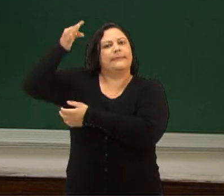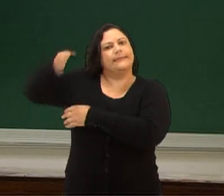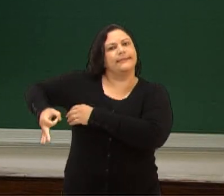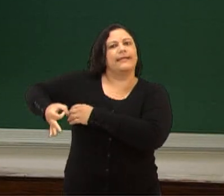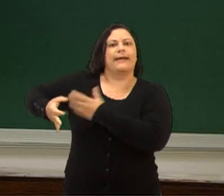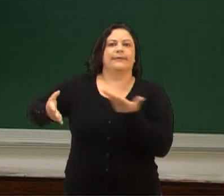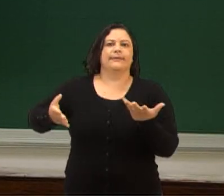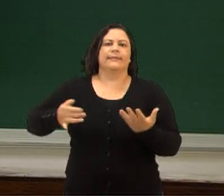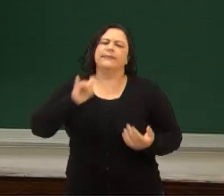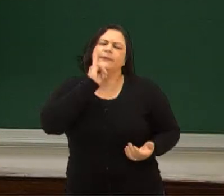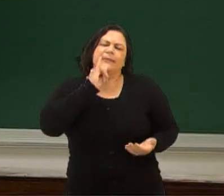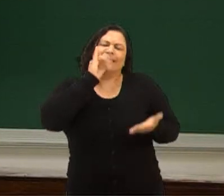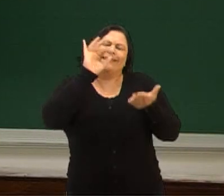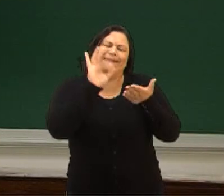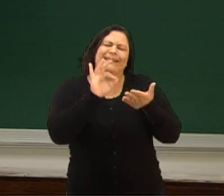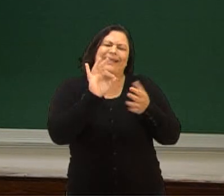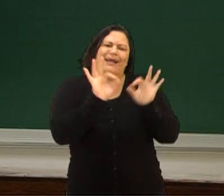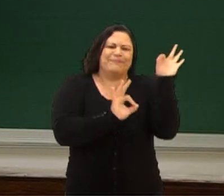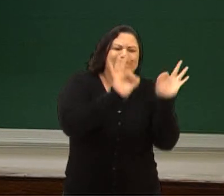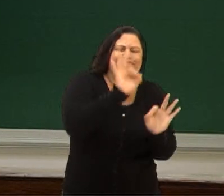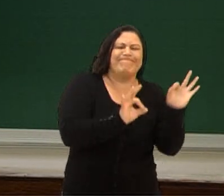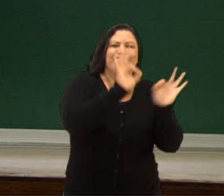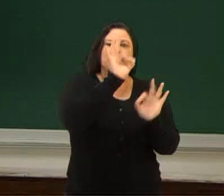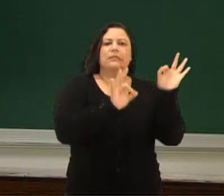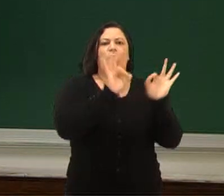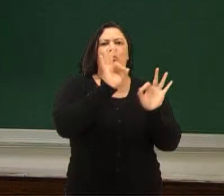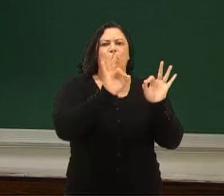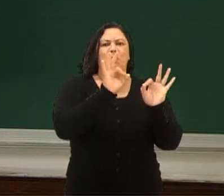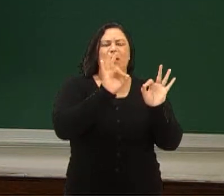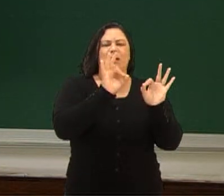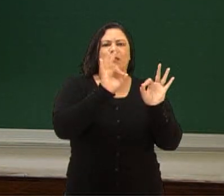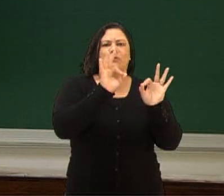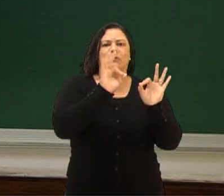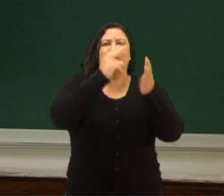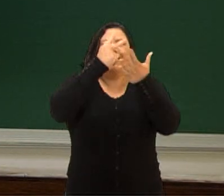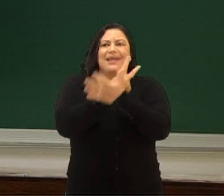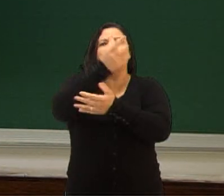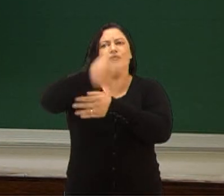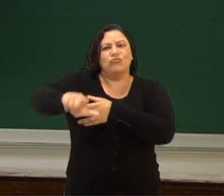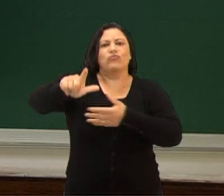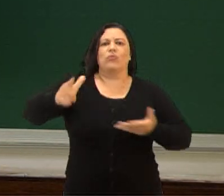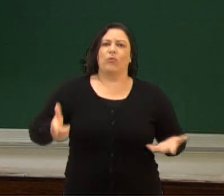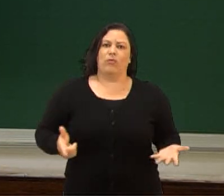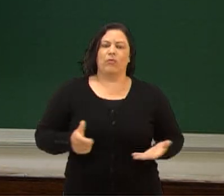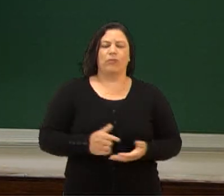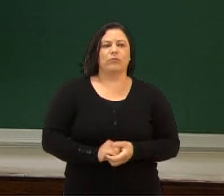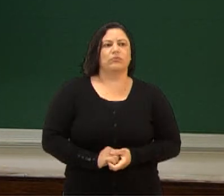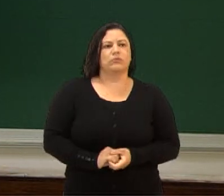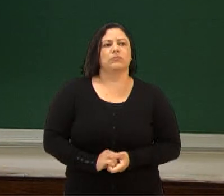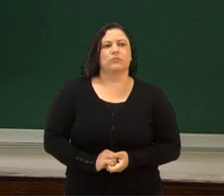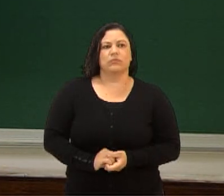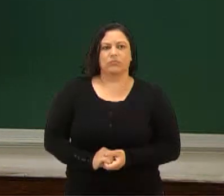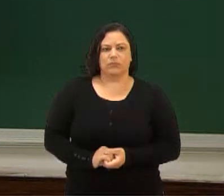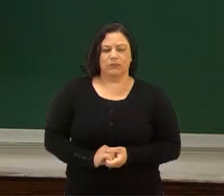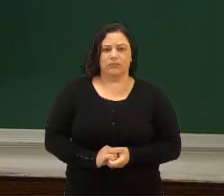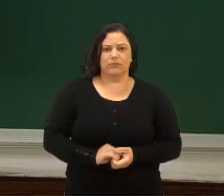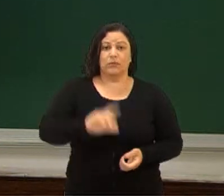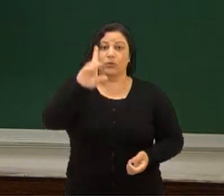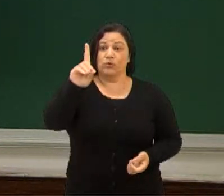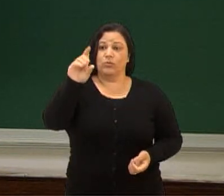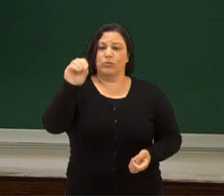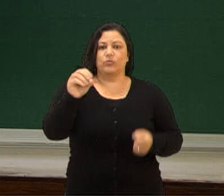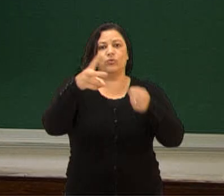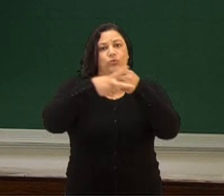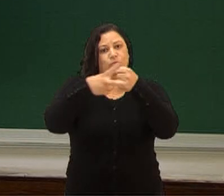tentar corrigir aquele erro fazendo um terceiro, tá? When someone, aí vocês vão usar o verbo do